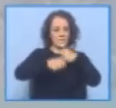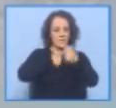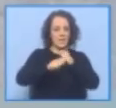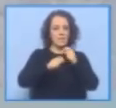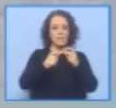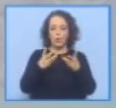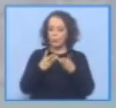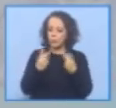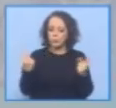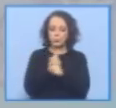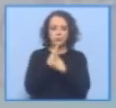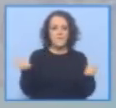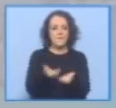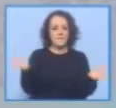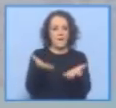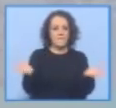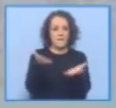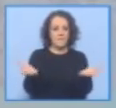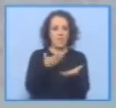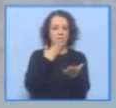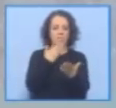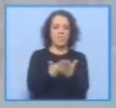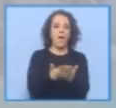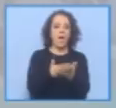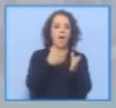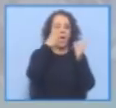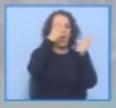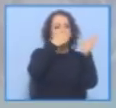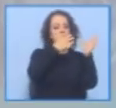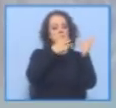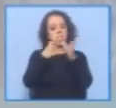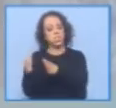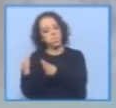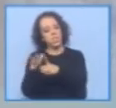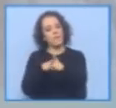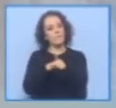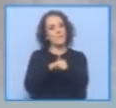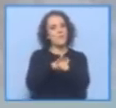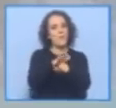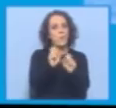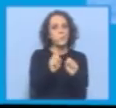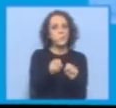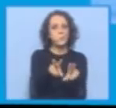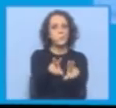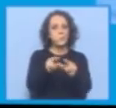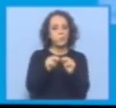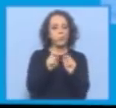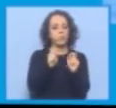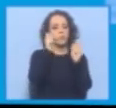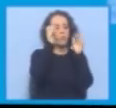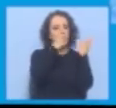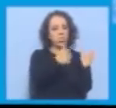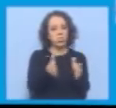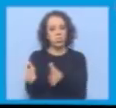promover produtos, veio também inquinar um bocadinho, contaminar um bocadinho a pureza e a beleza desta forma de